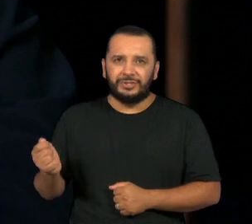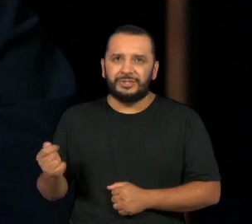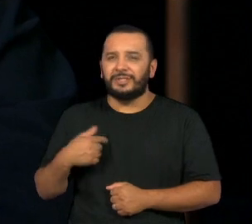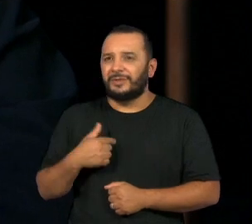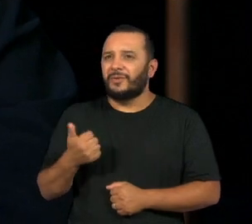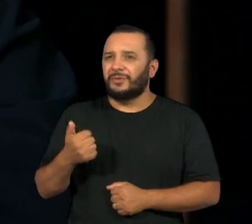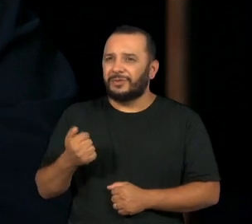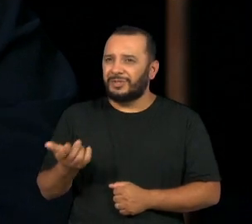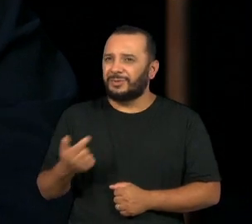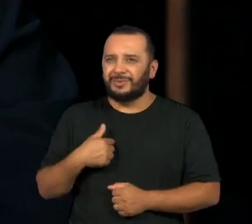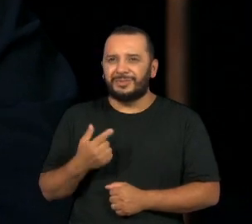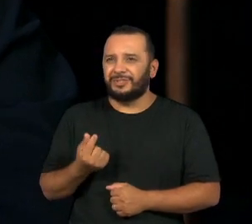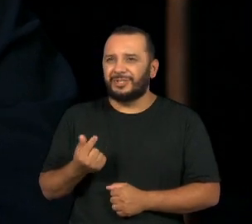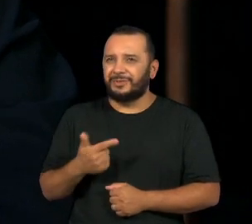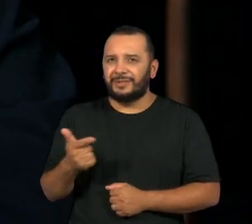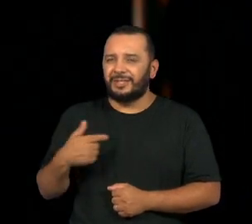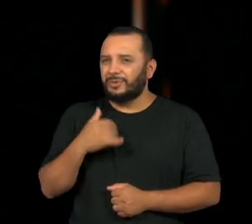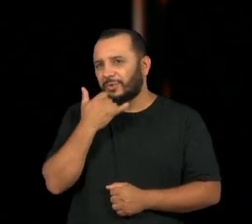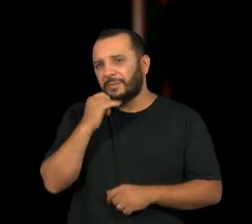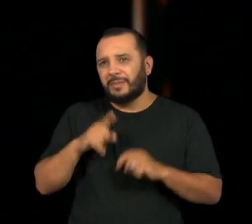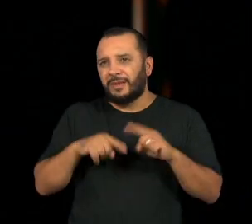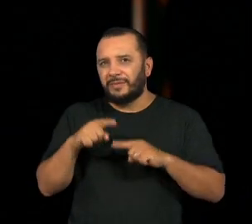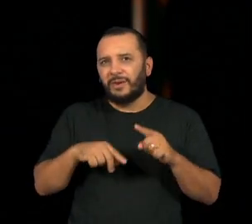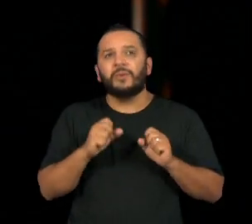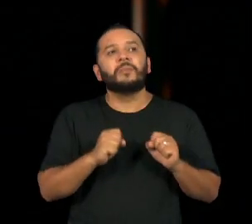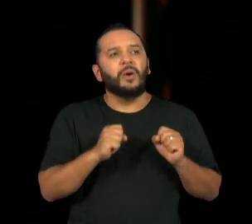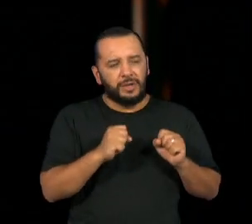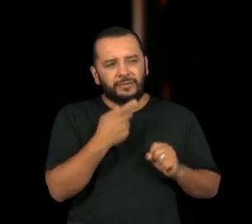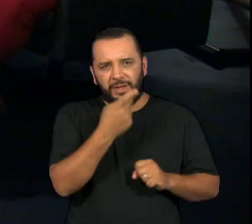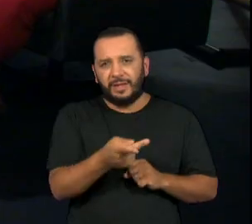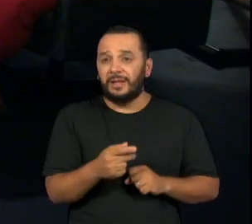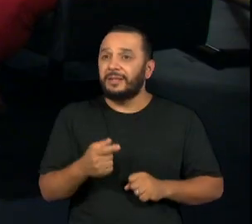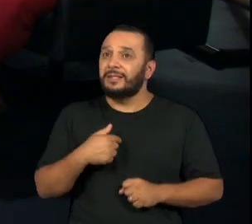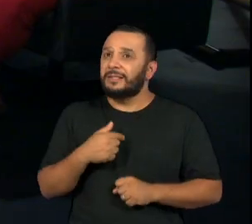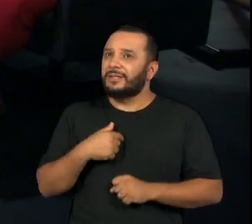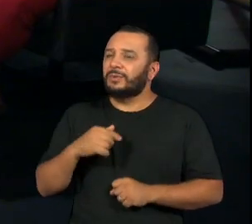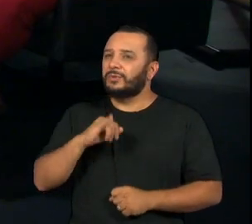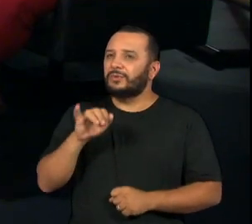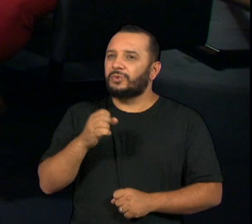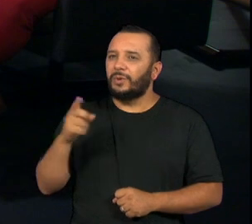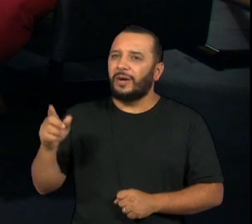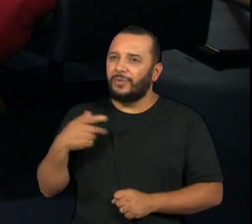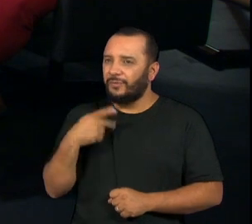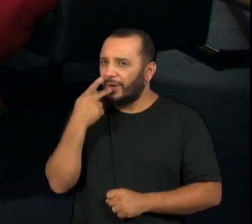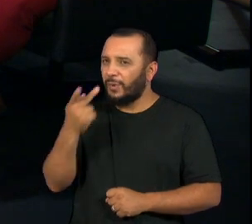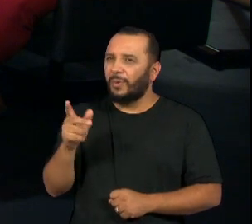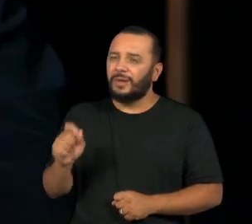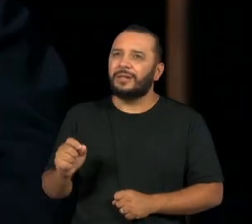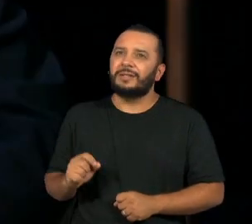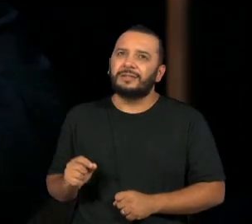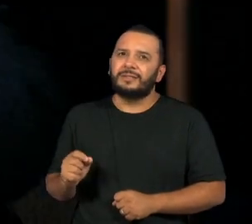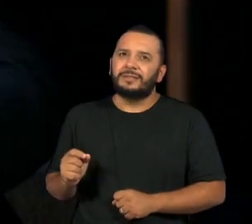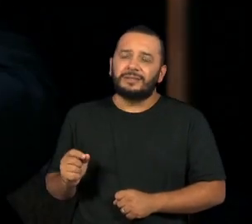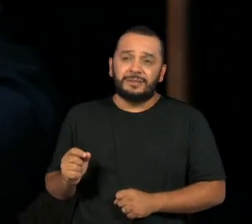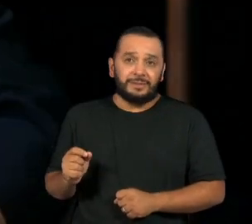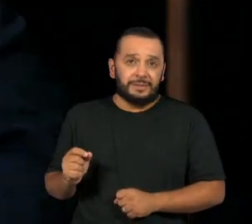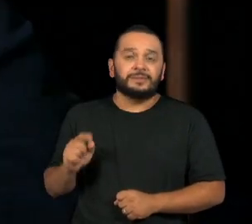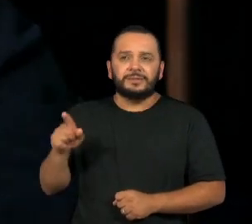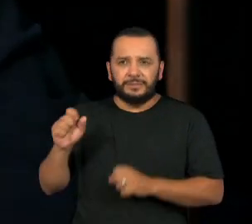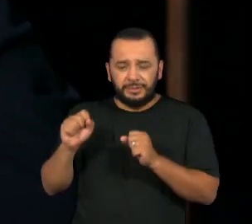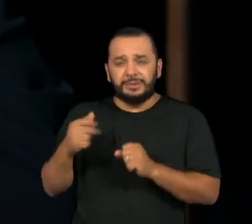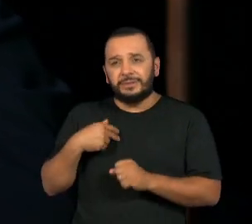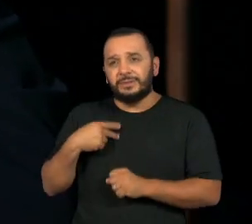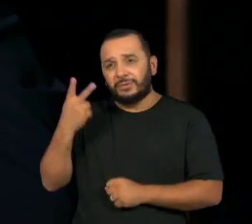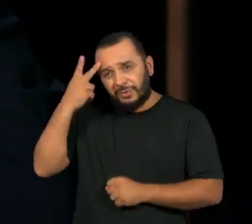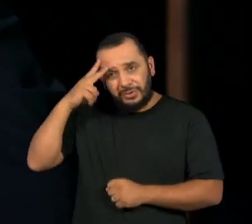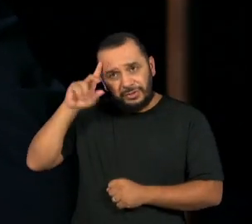palavrão, né? Você tem TV Cultura, não Você pode falar. Pode. E aí o João Cabral... Ele falou, você pode ficar 2 dias aqui. Meu